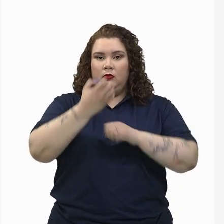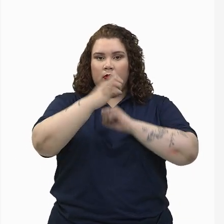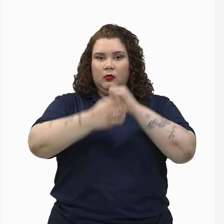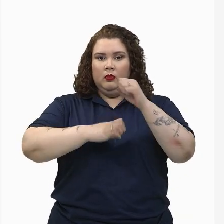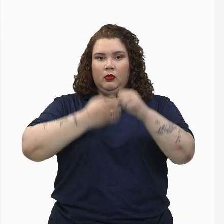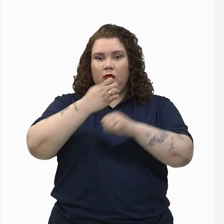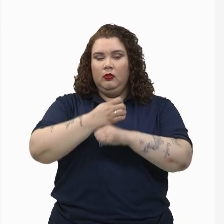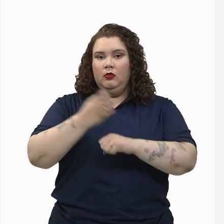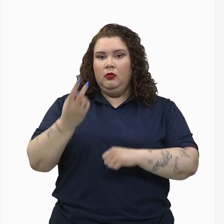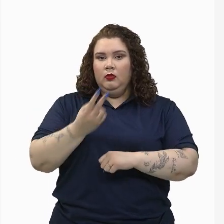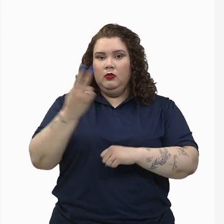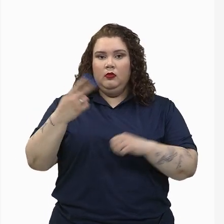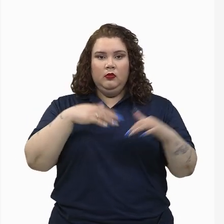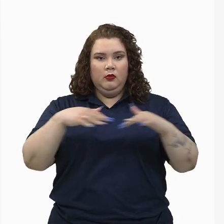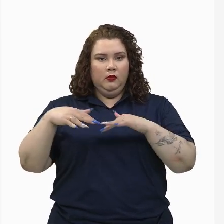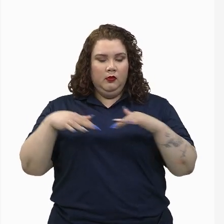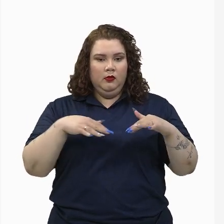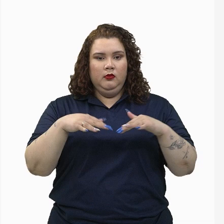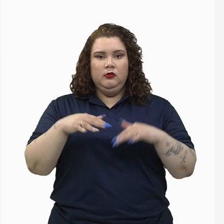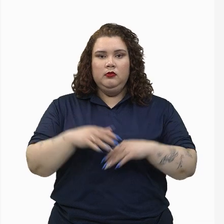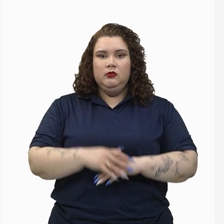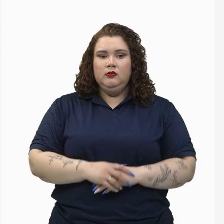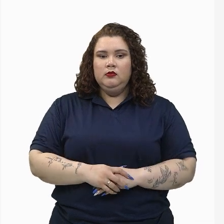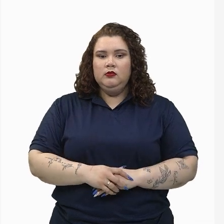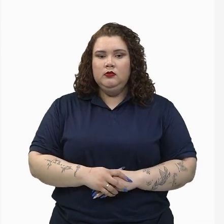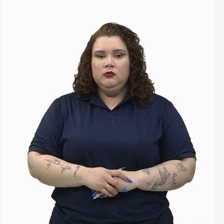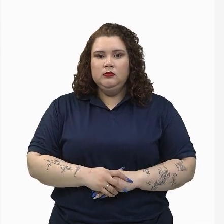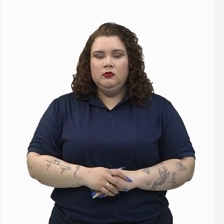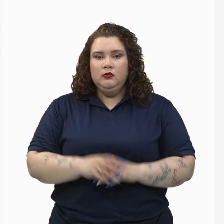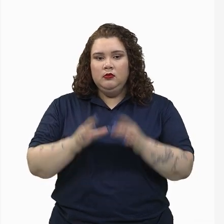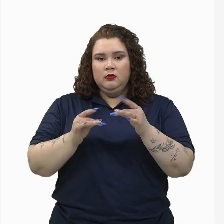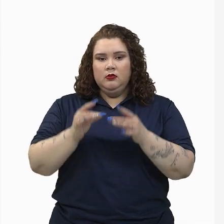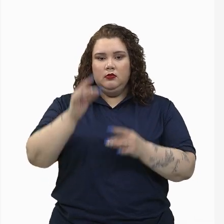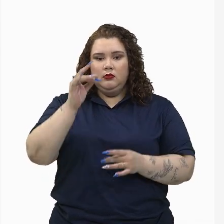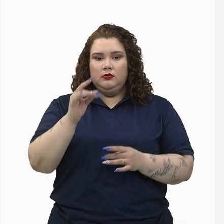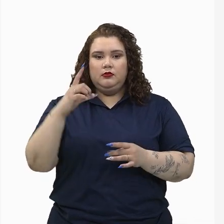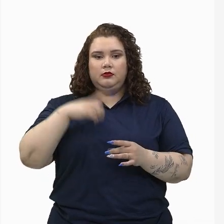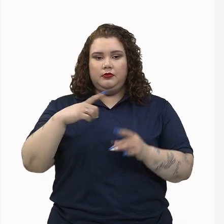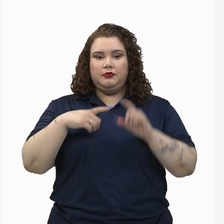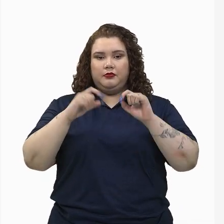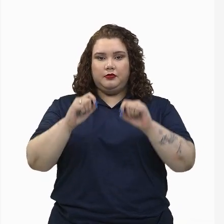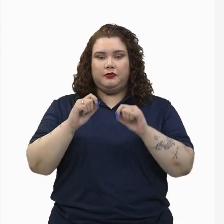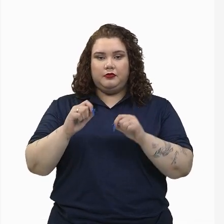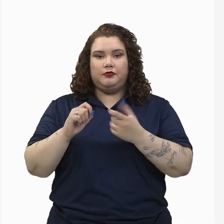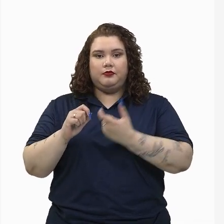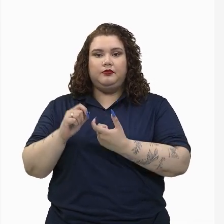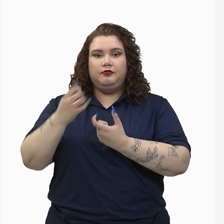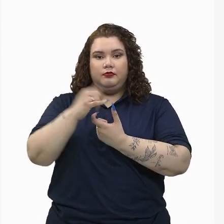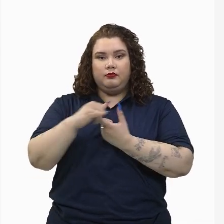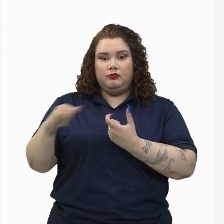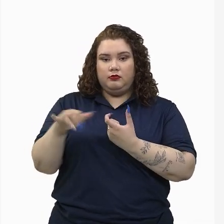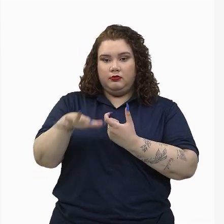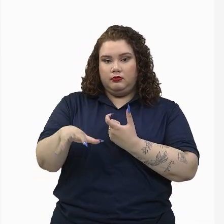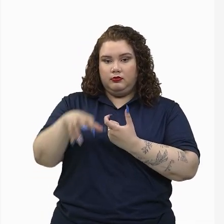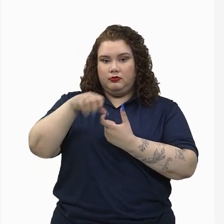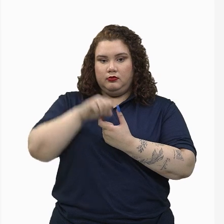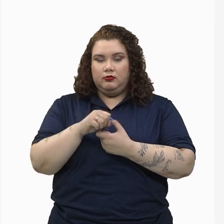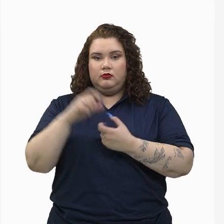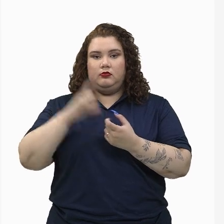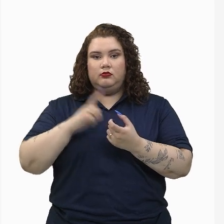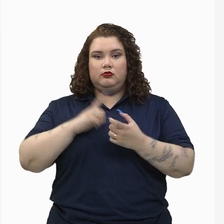dos movimentos dos elétrons 2. No detalhamento, nós teremos receptores